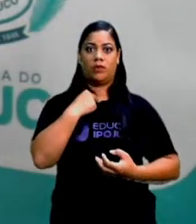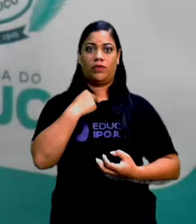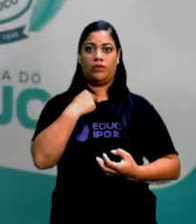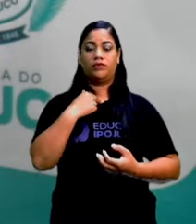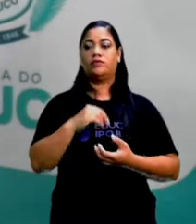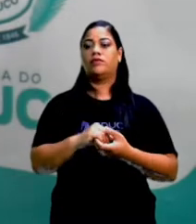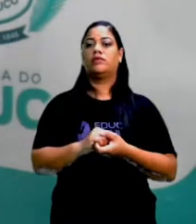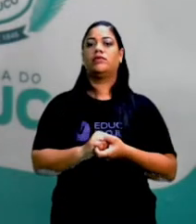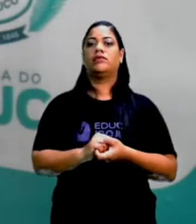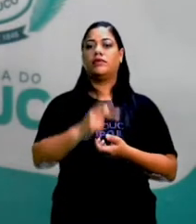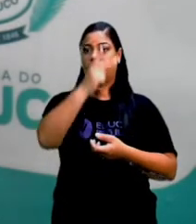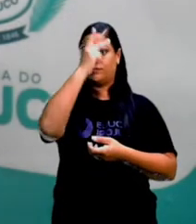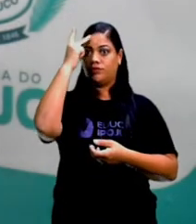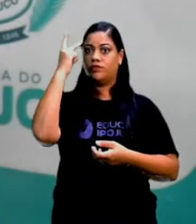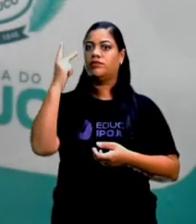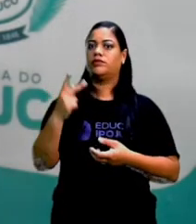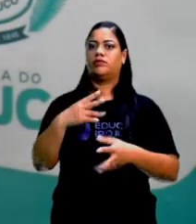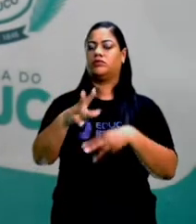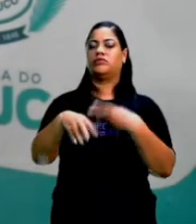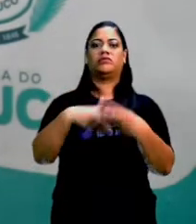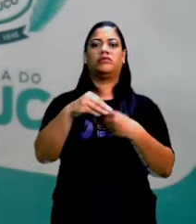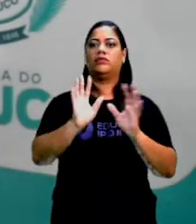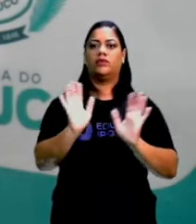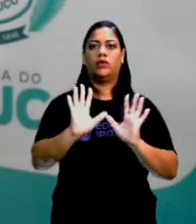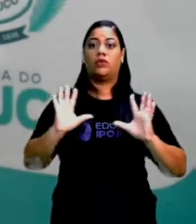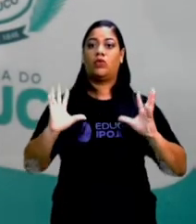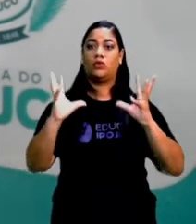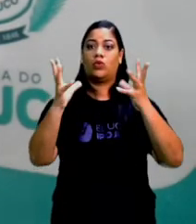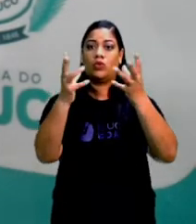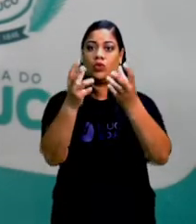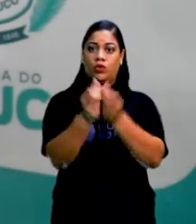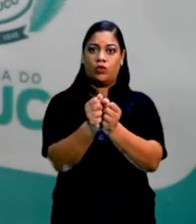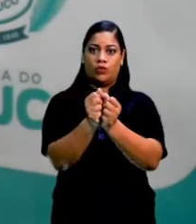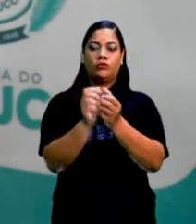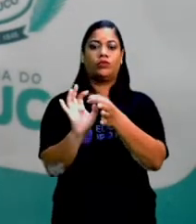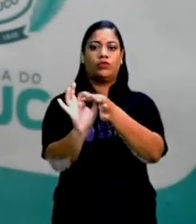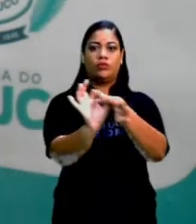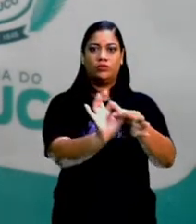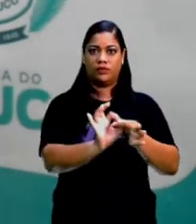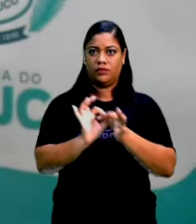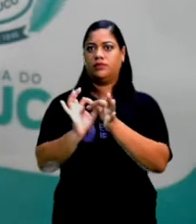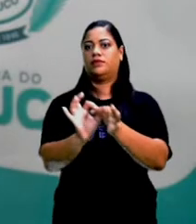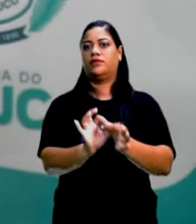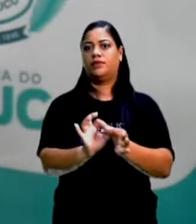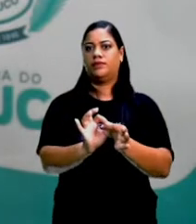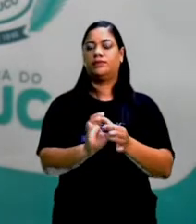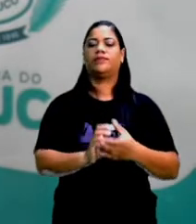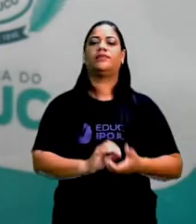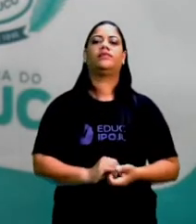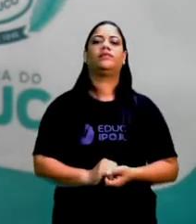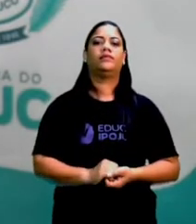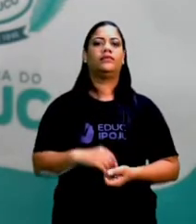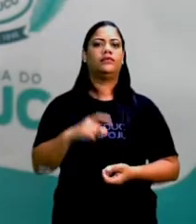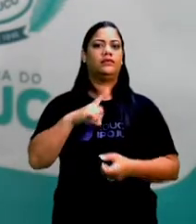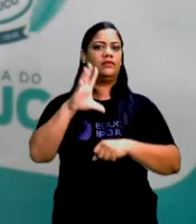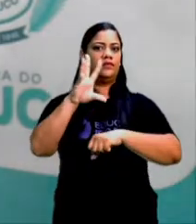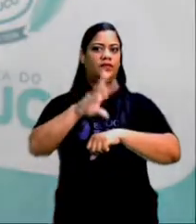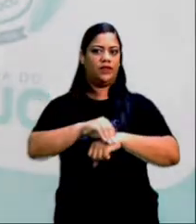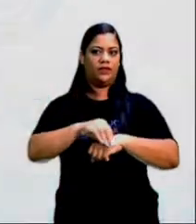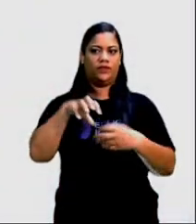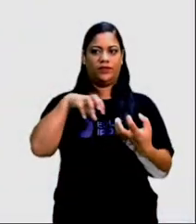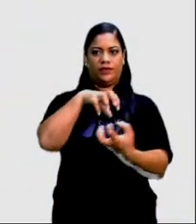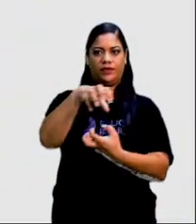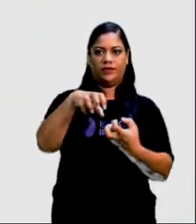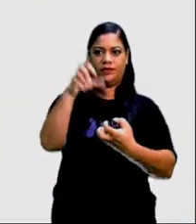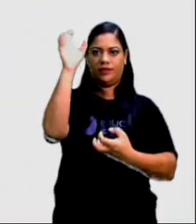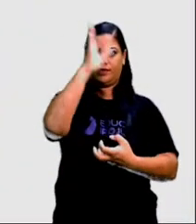algumas pessoas, não. Greve tem que ser todo mundo junto, decidindo junto. Aqui a gente tem uma foto da greve no